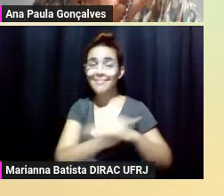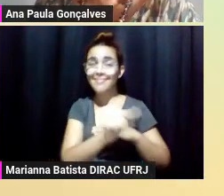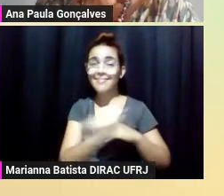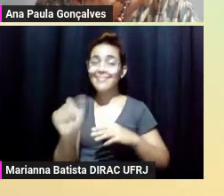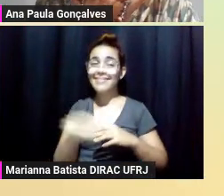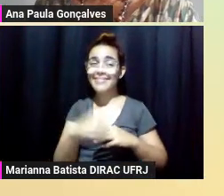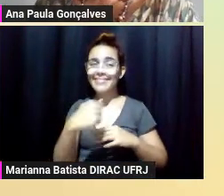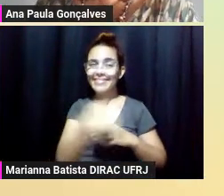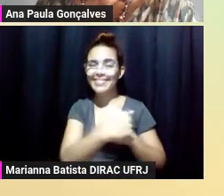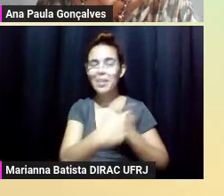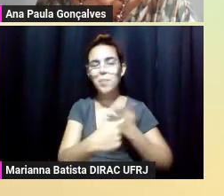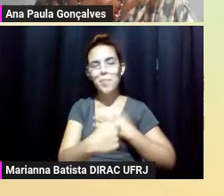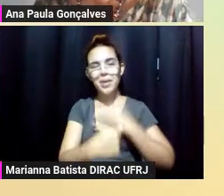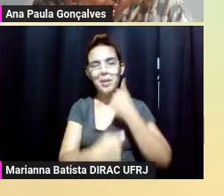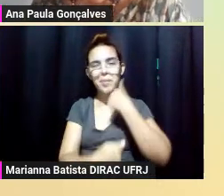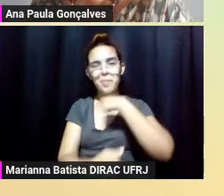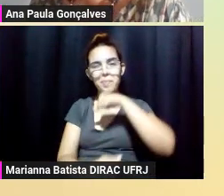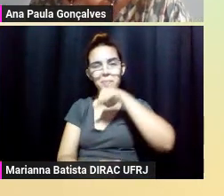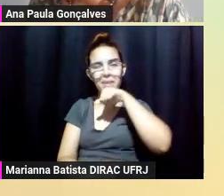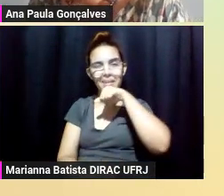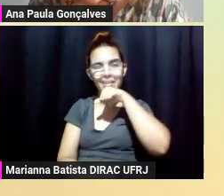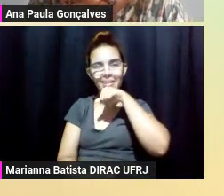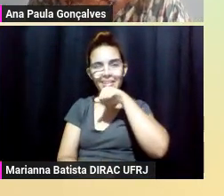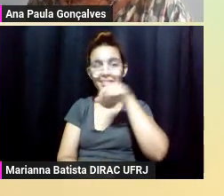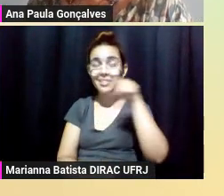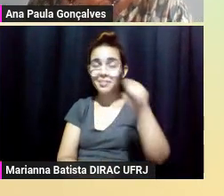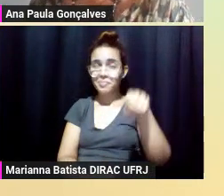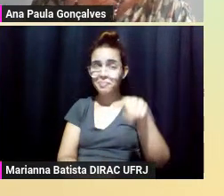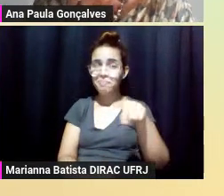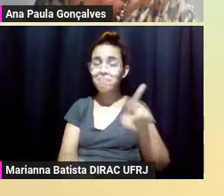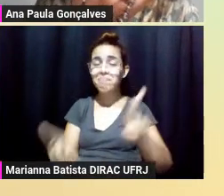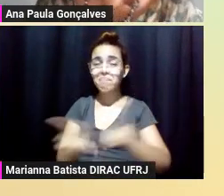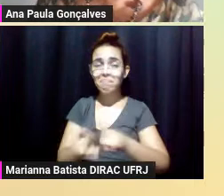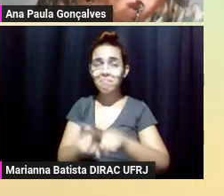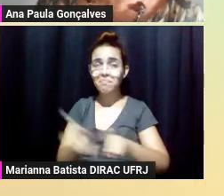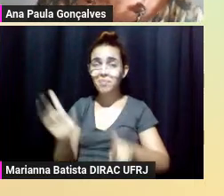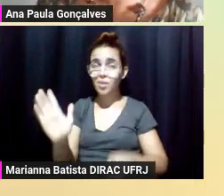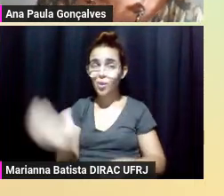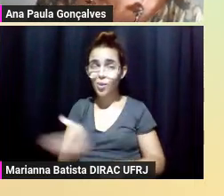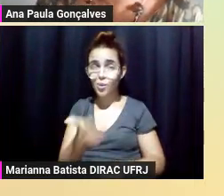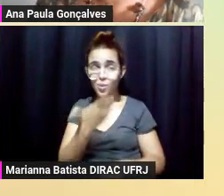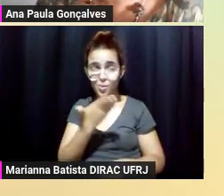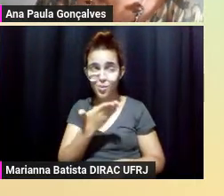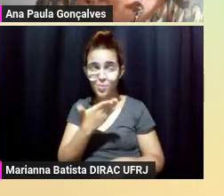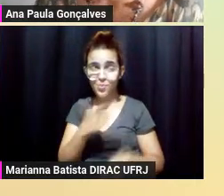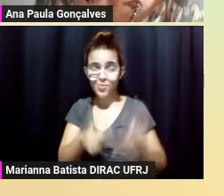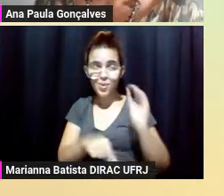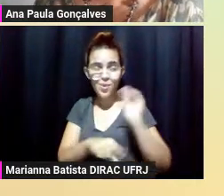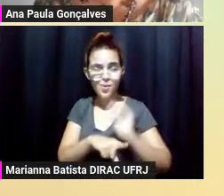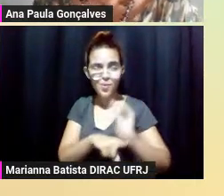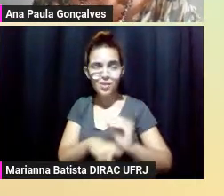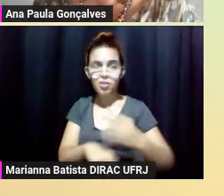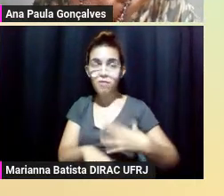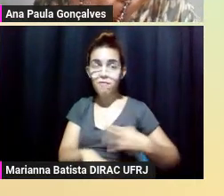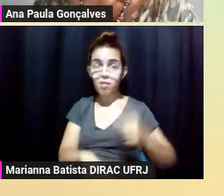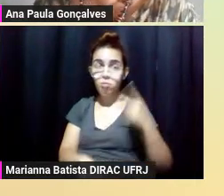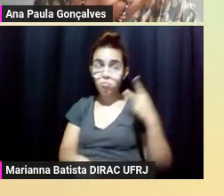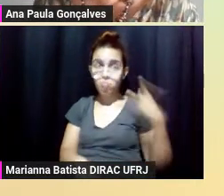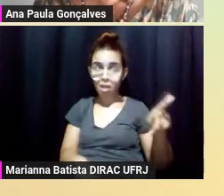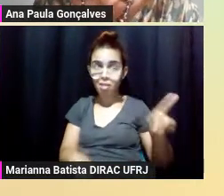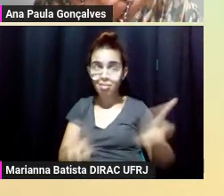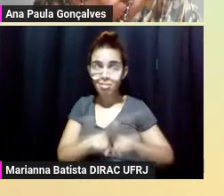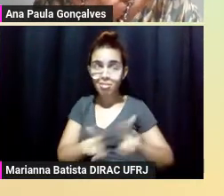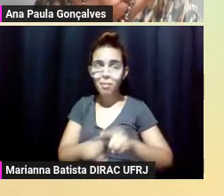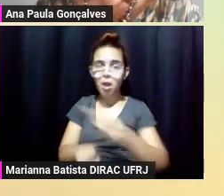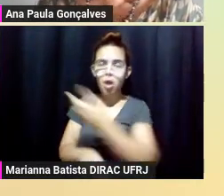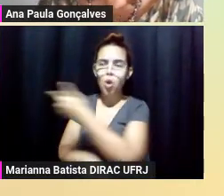lado esquerdo, que abriu mão de estar cuidando do filho dela, vai estar cuidando de outros filhos. Né? Então, eu, às